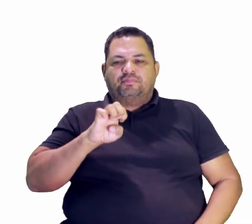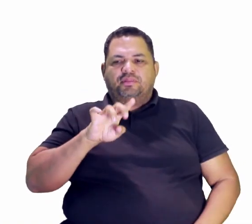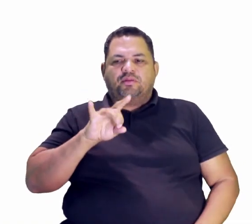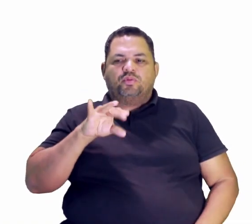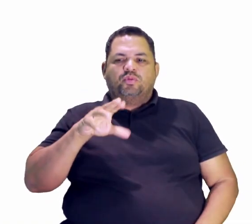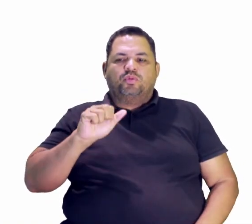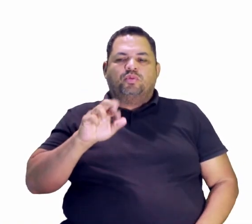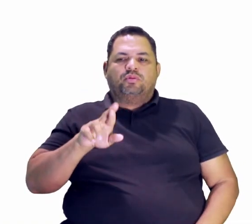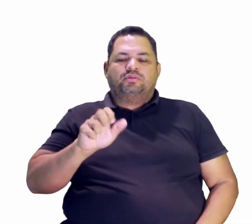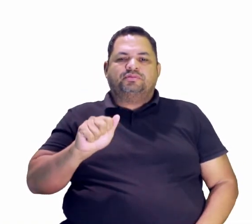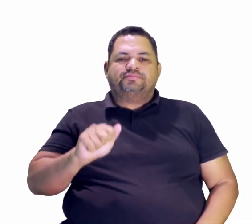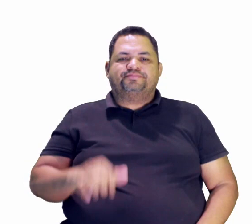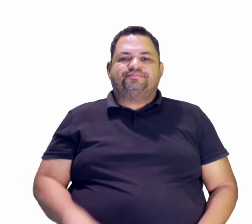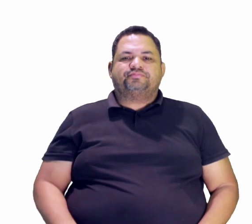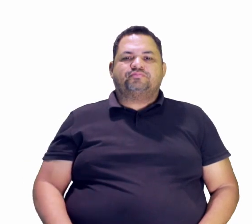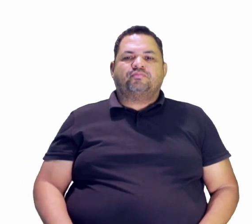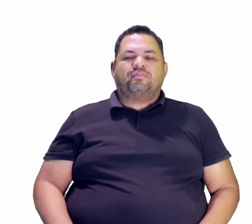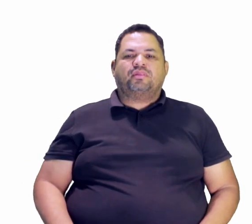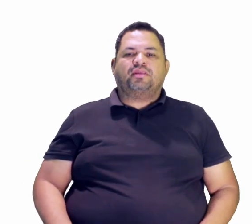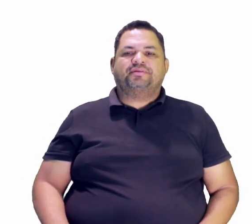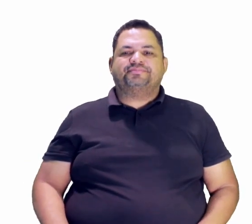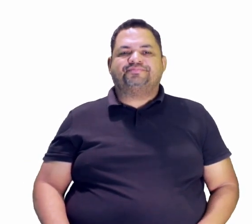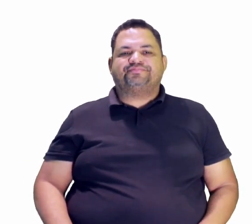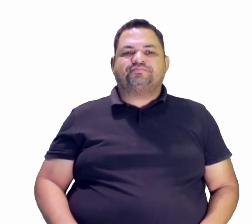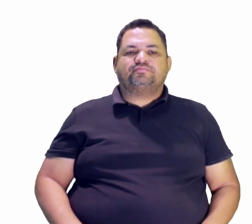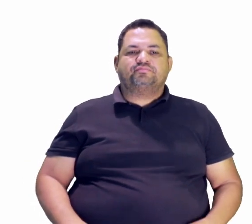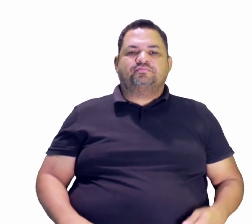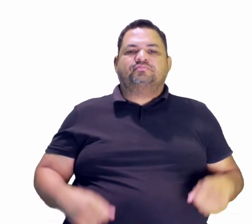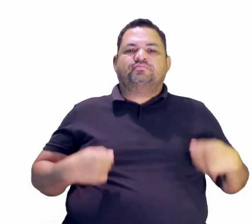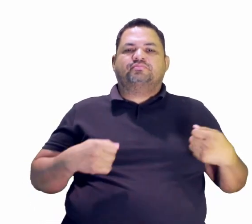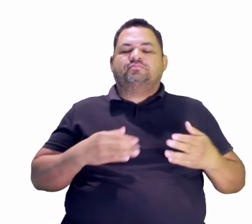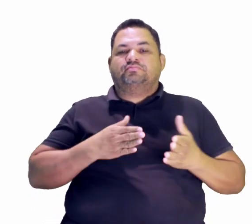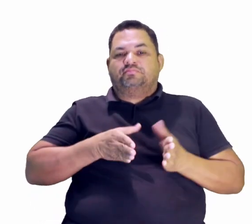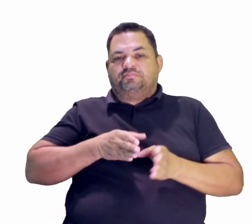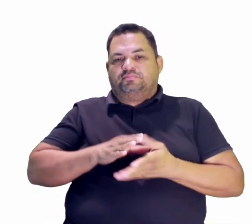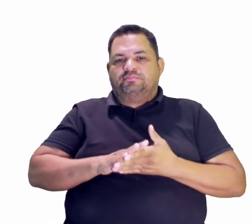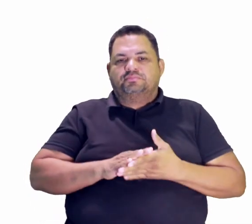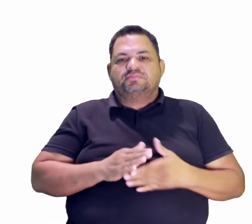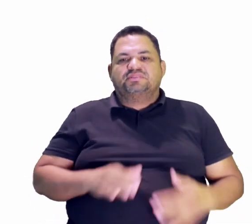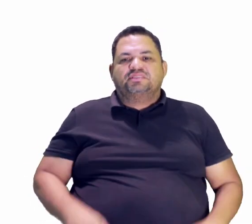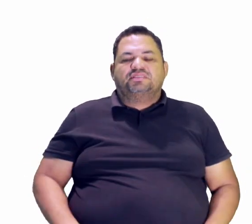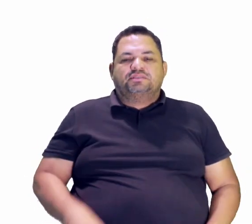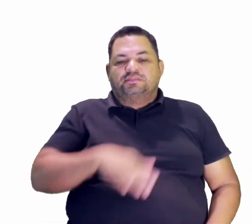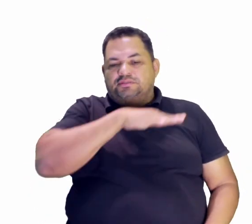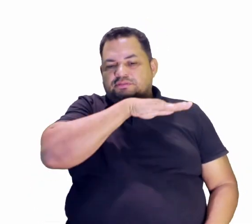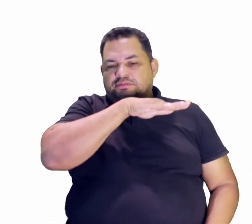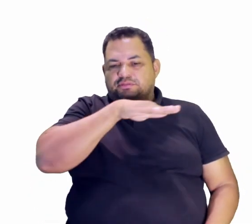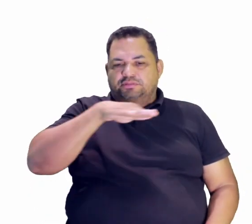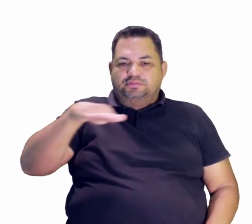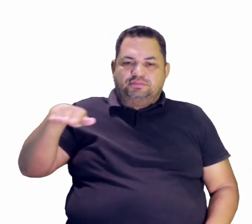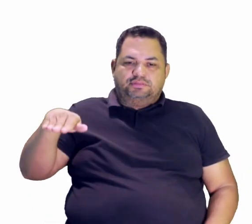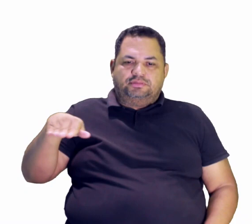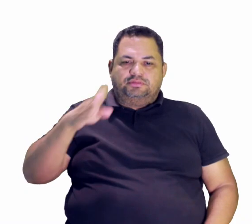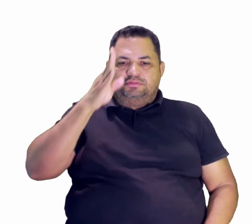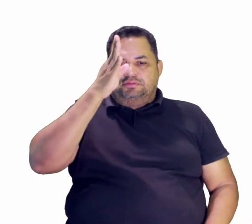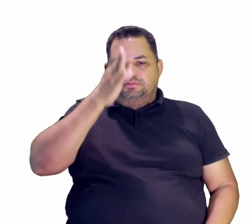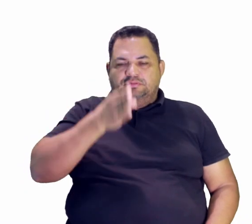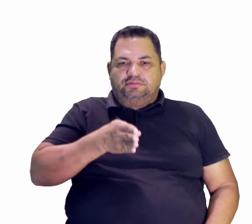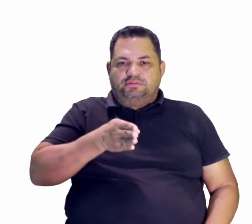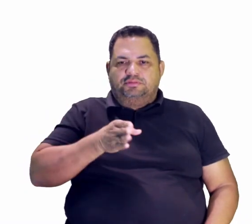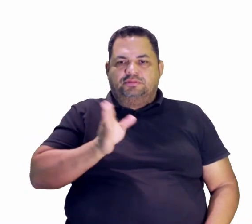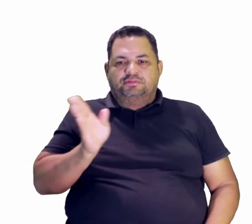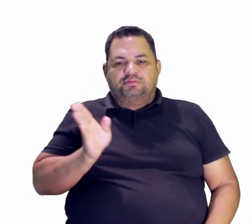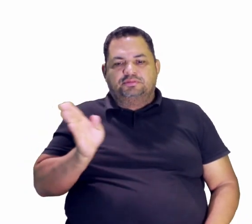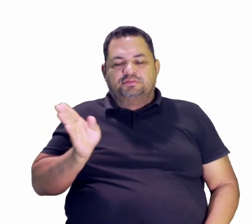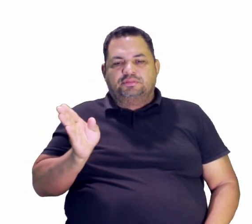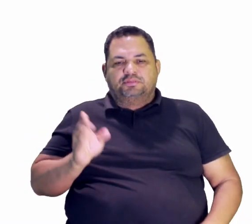Bom, as operações com vetores dependem da direção e do sentido entre eles. Para cada caso,